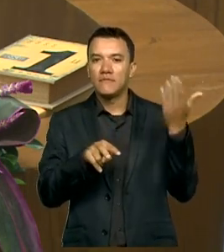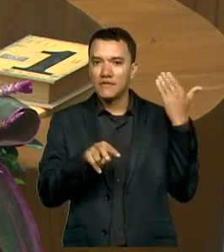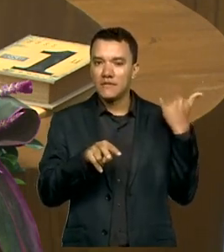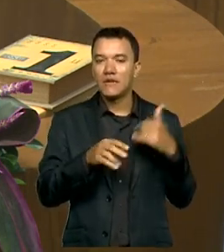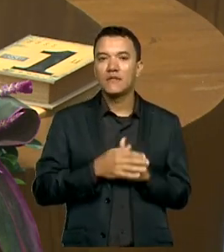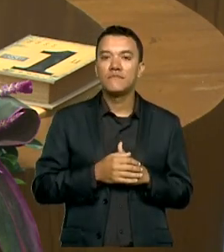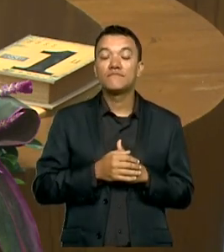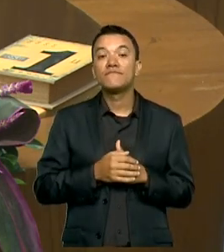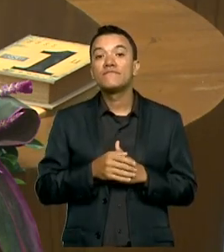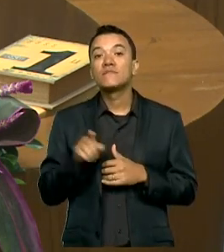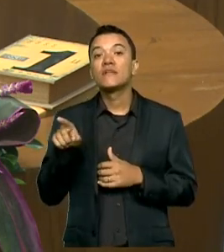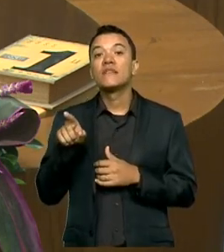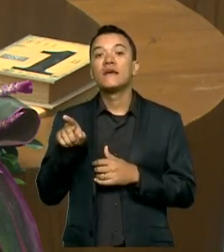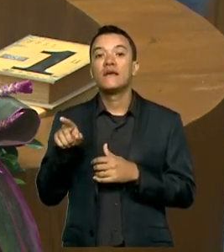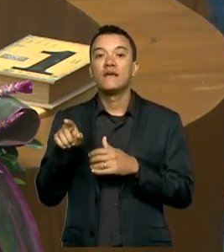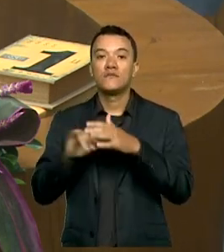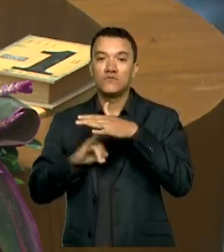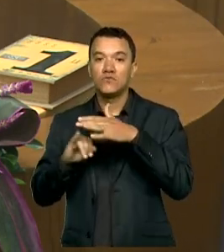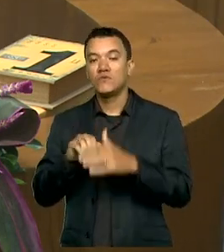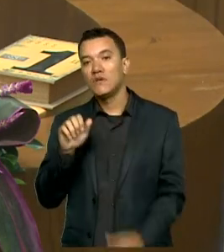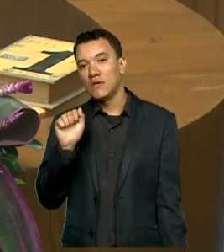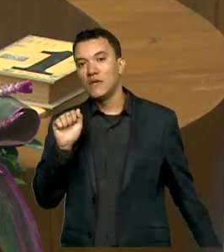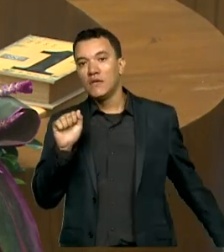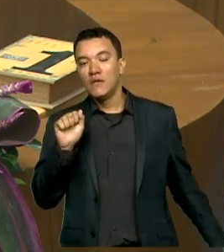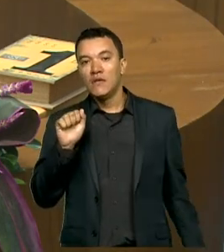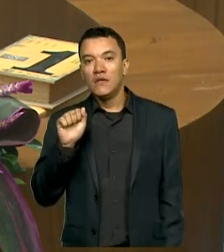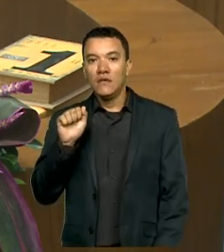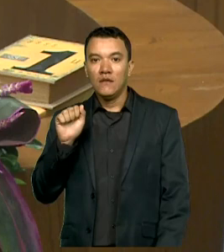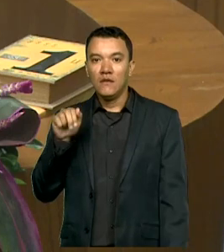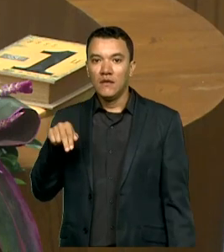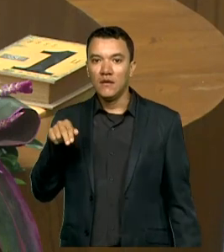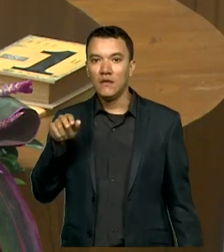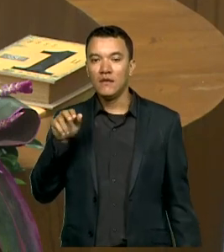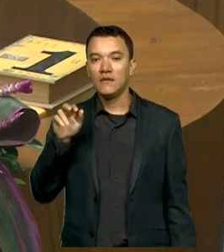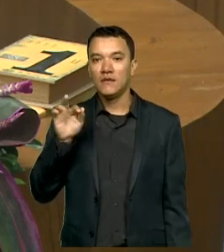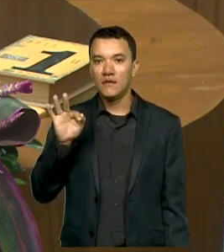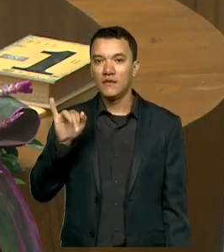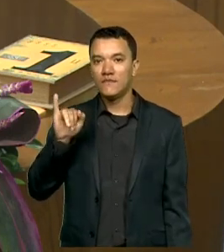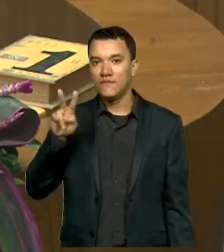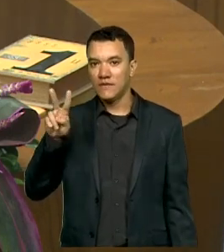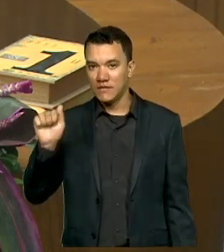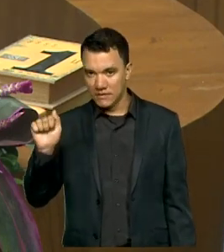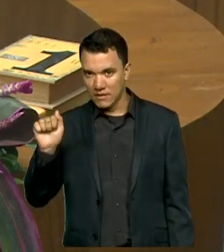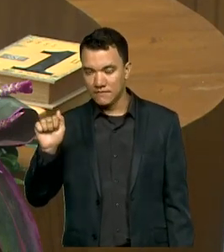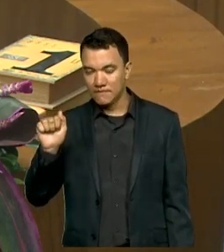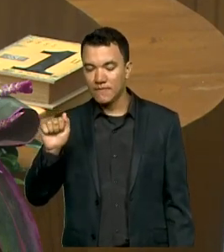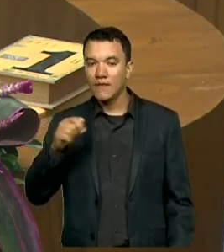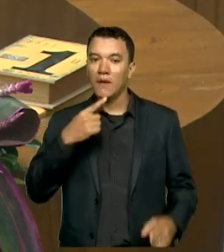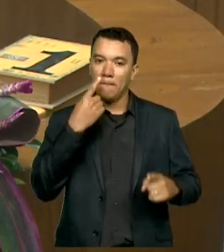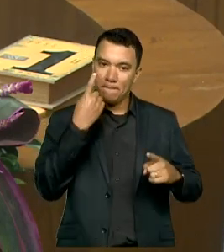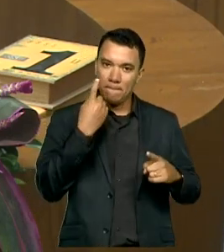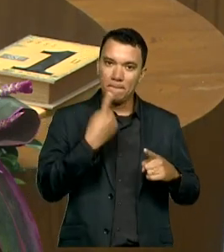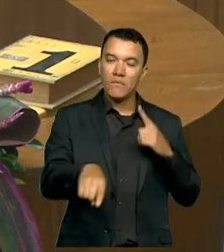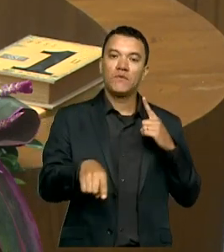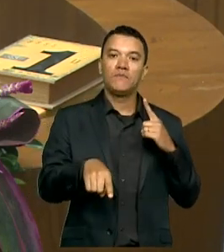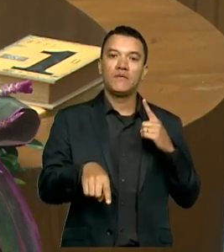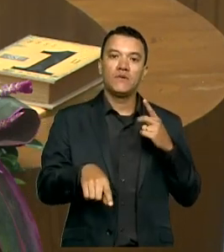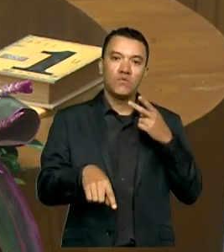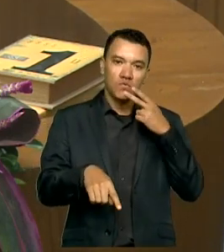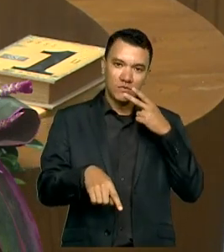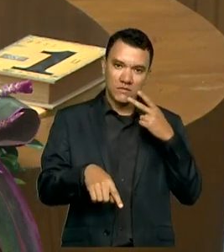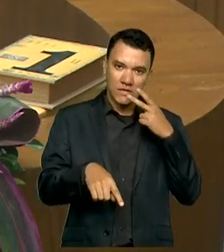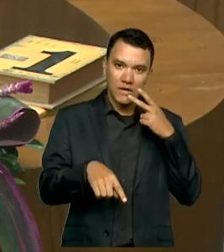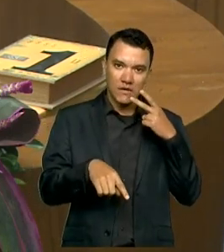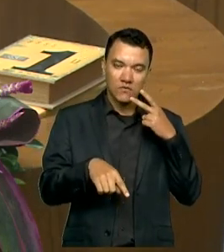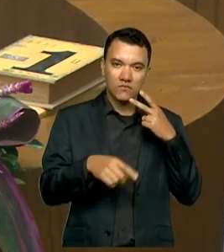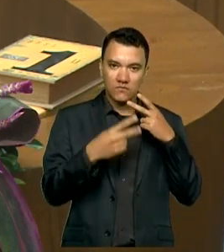Anvisa determinou a comercialização e a proibição desses cigarros eletrônicos. E desde